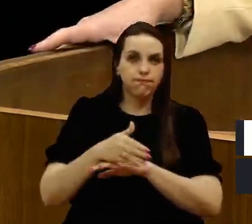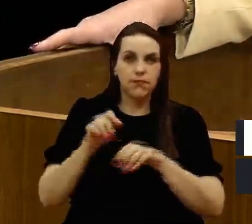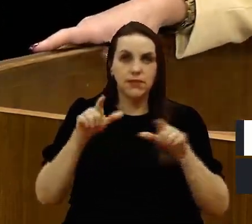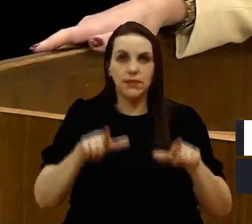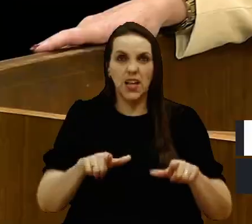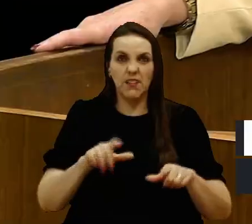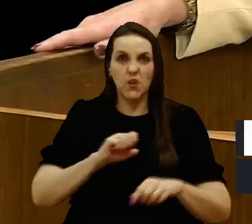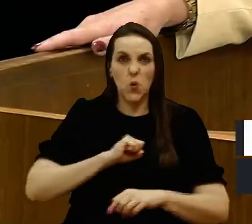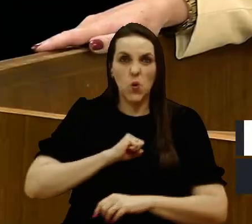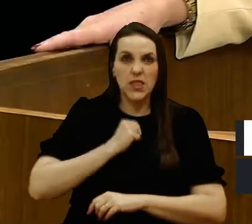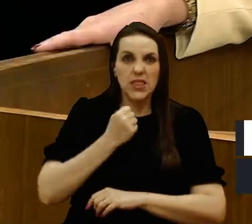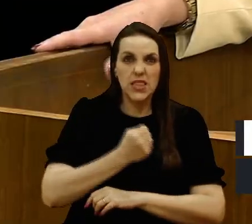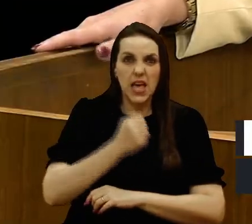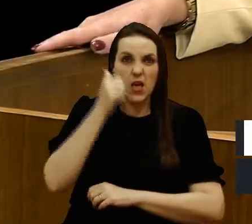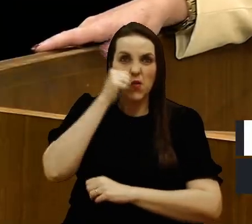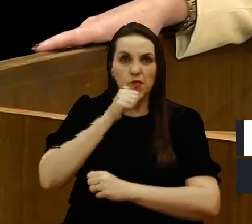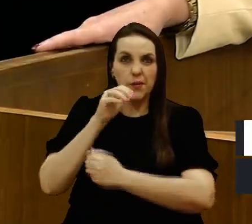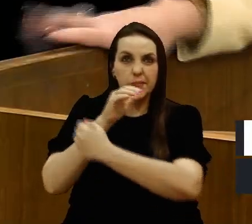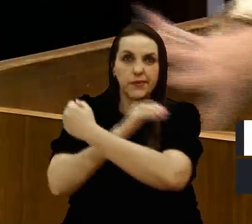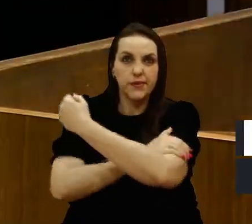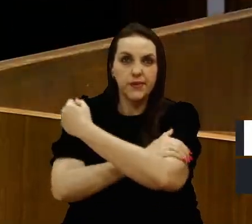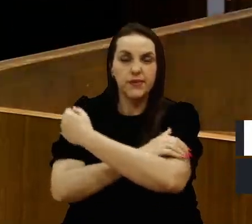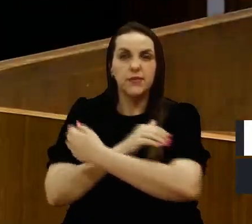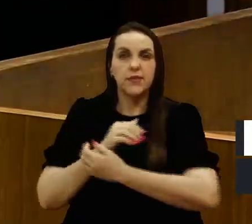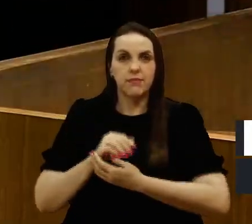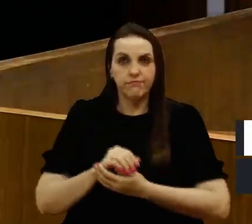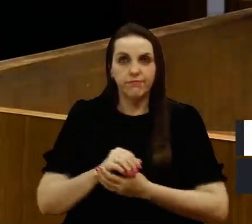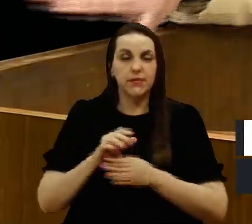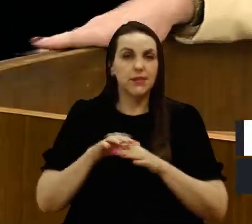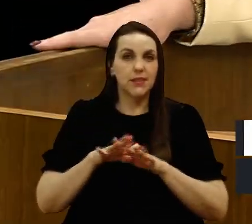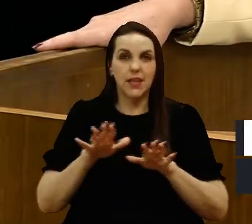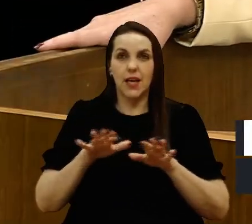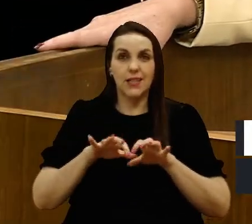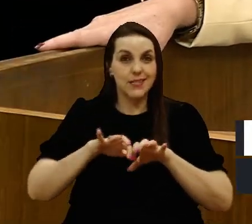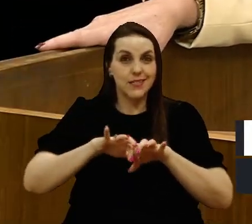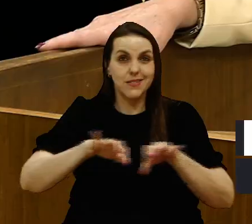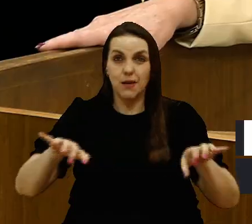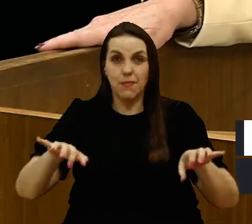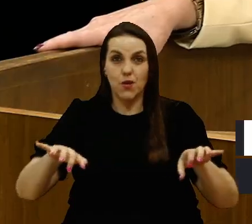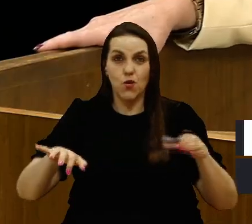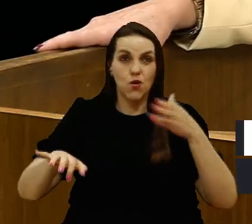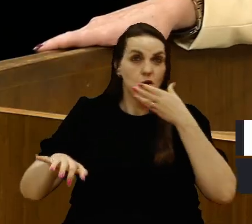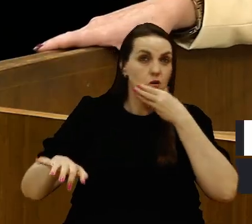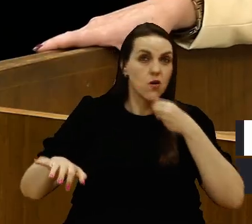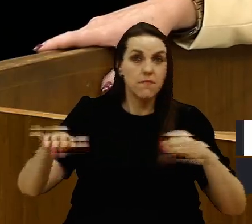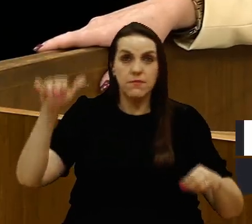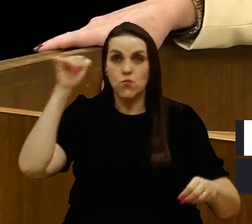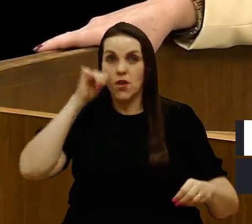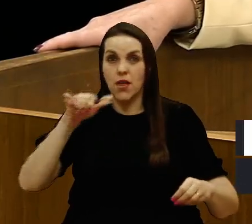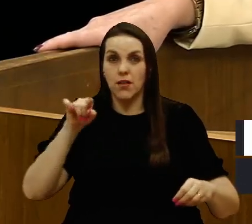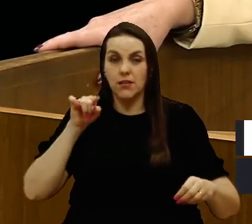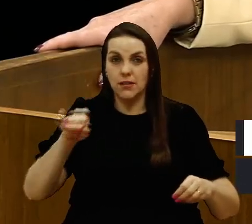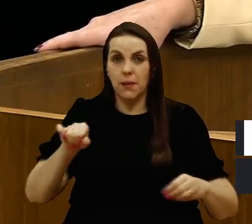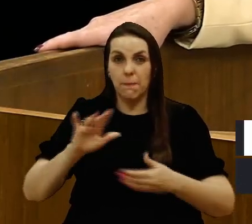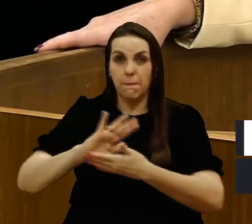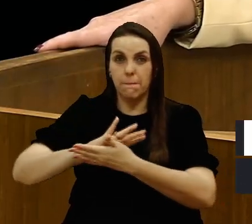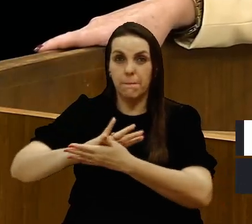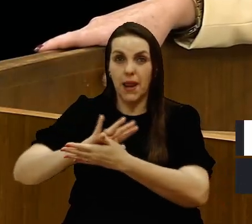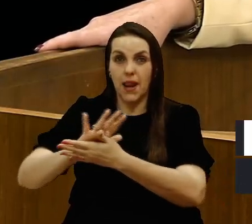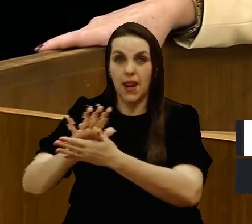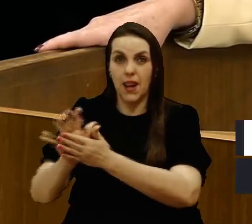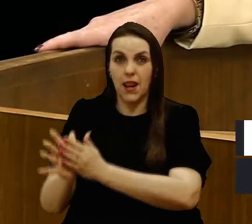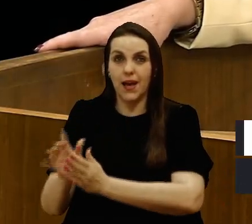que odiava feministas e apartou os homens das mulheres e acabou matando